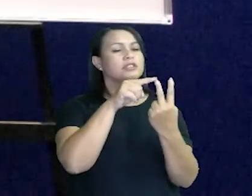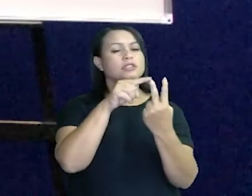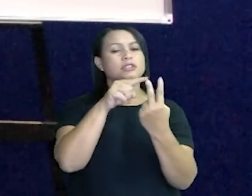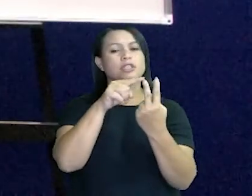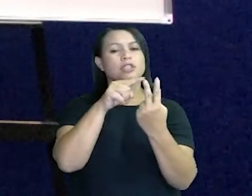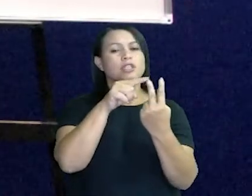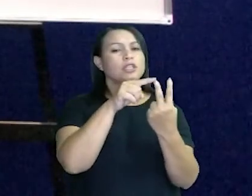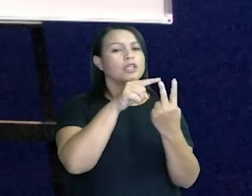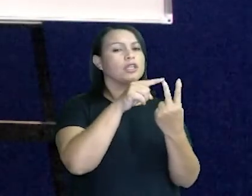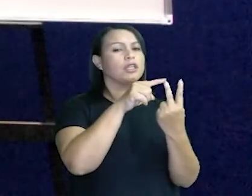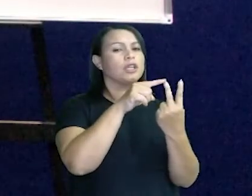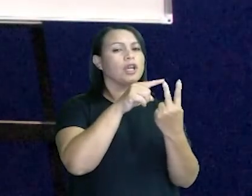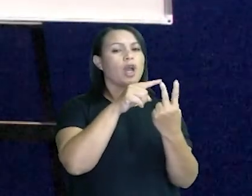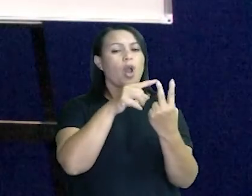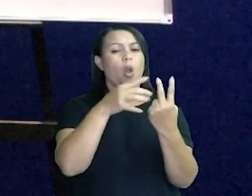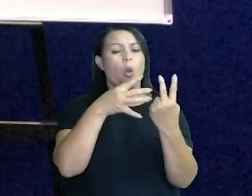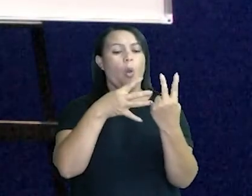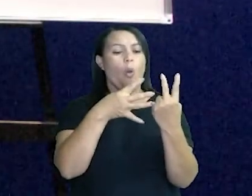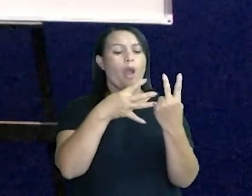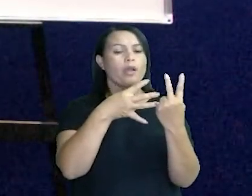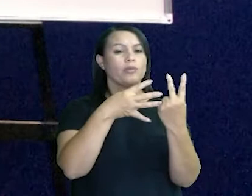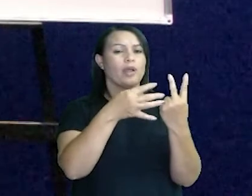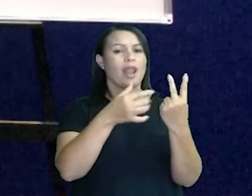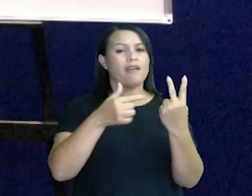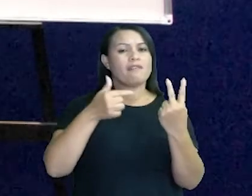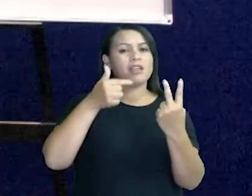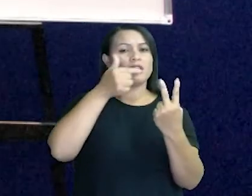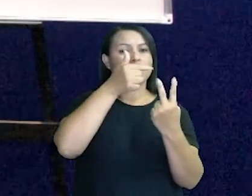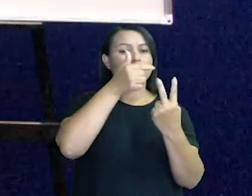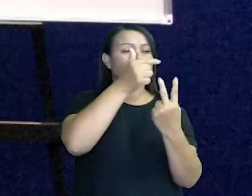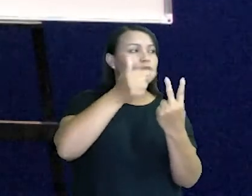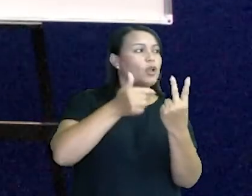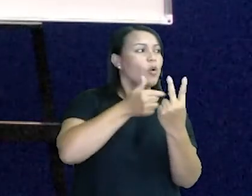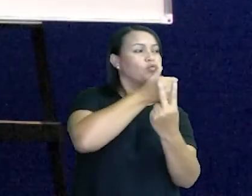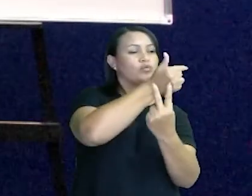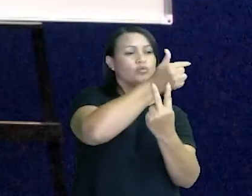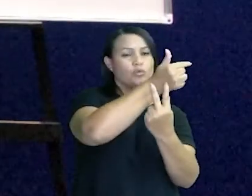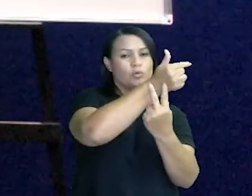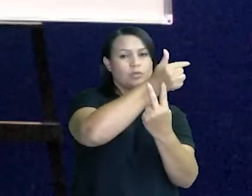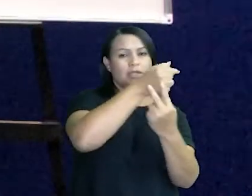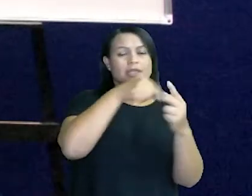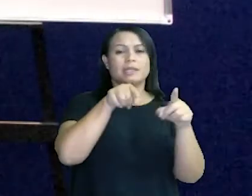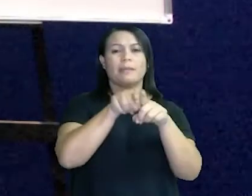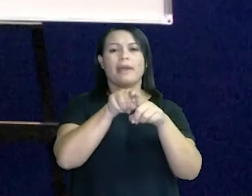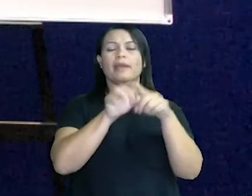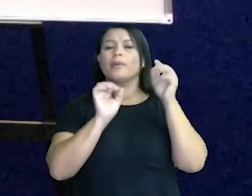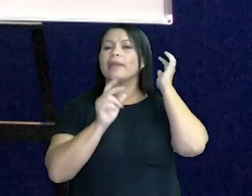2 tá e vou botar um dois e um aqui também tá